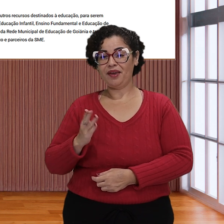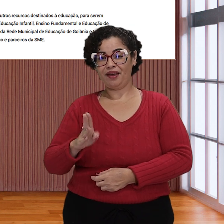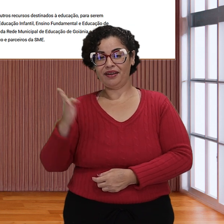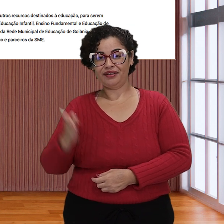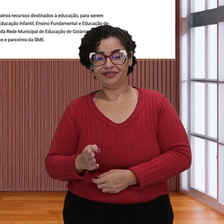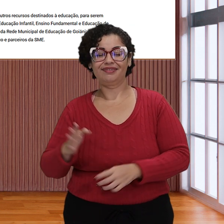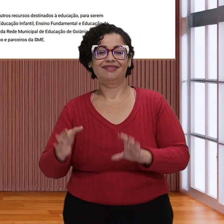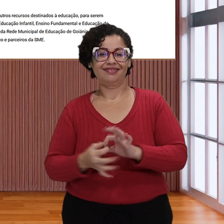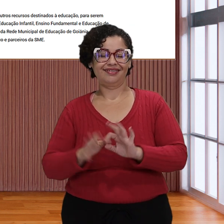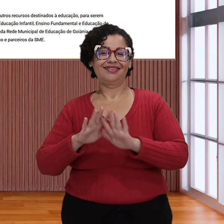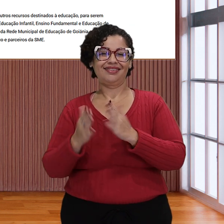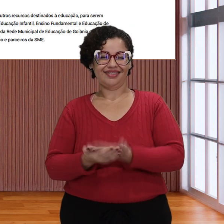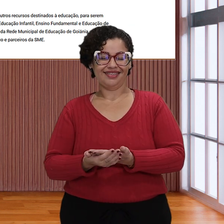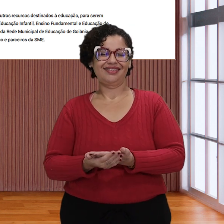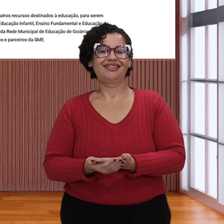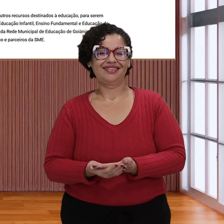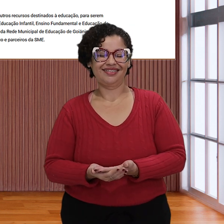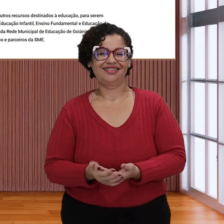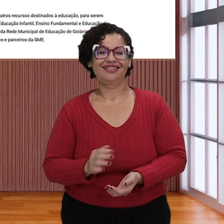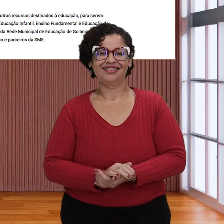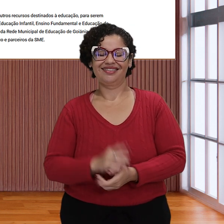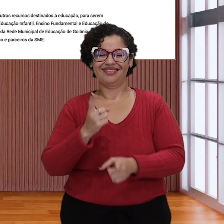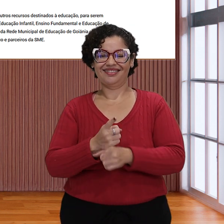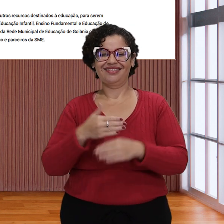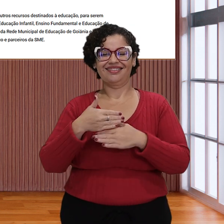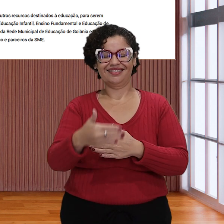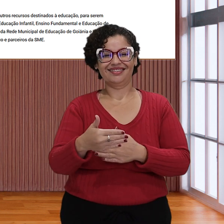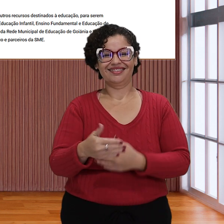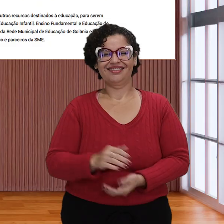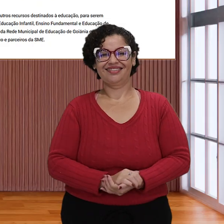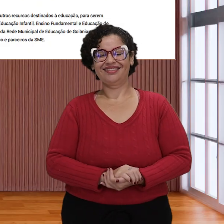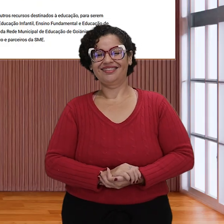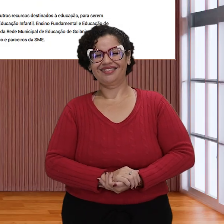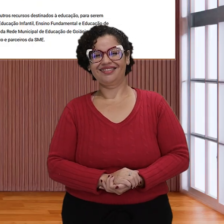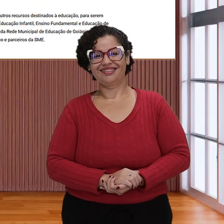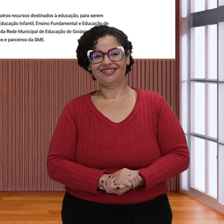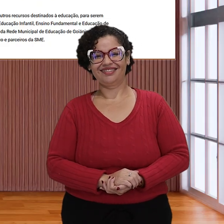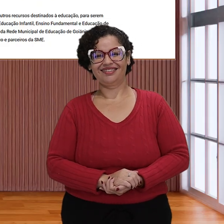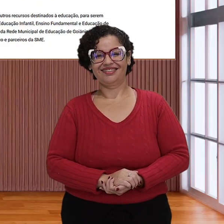www.goiania.gov.br/Conexão Escola. Até a próxima aventura!